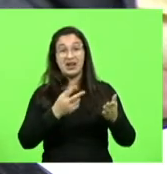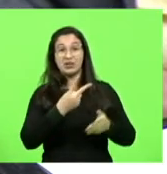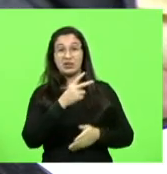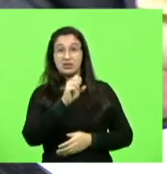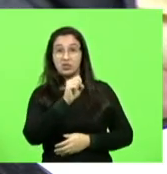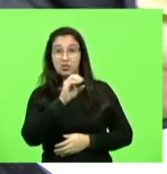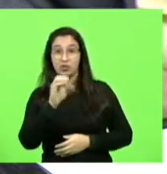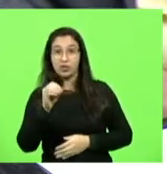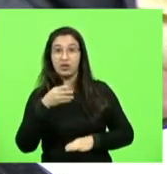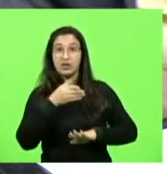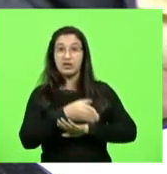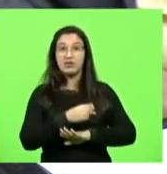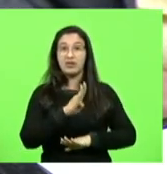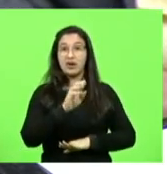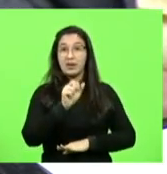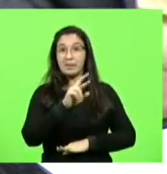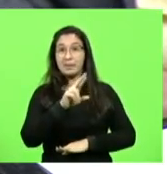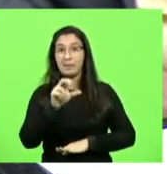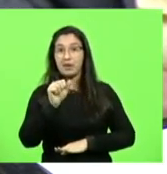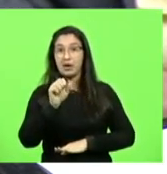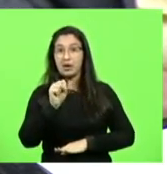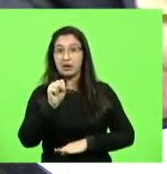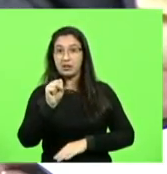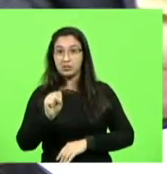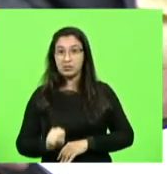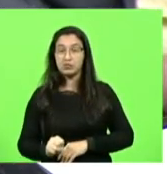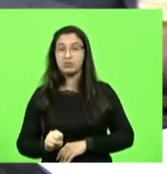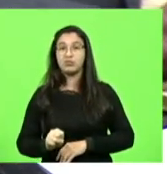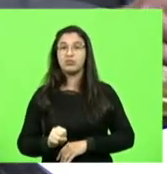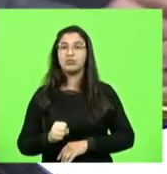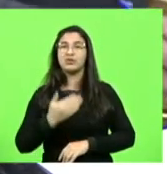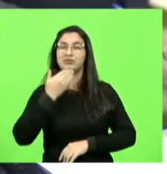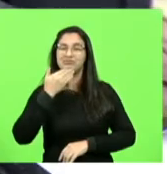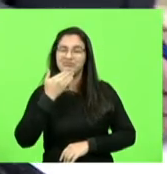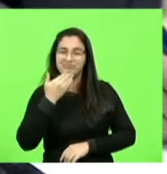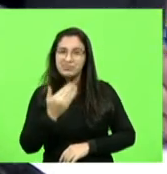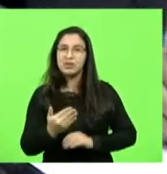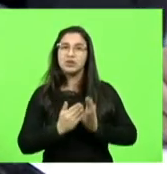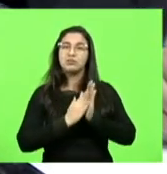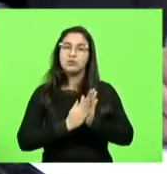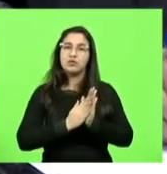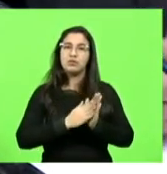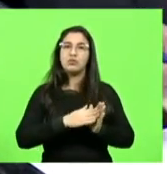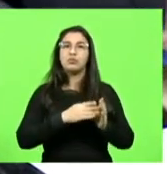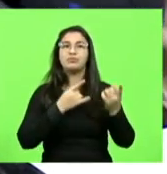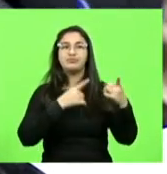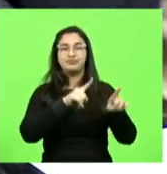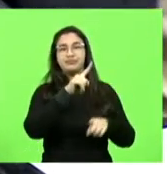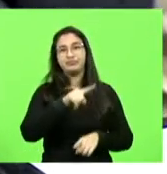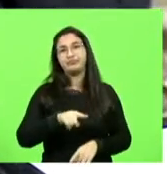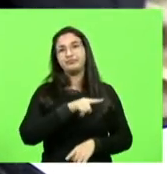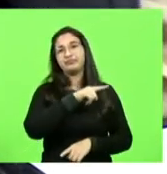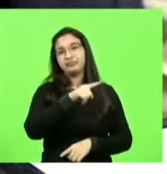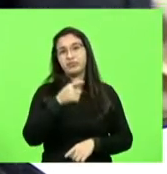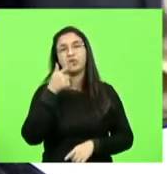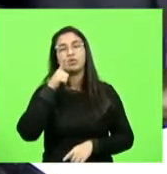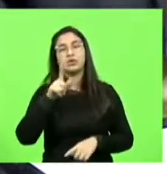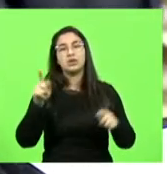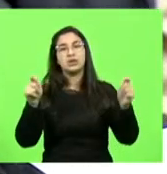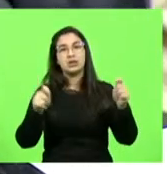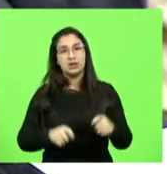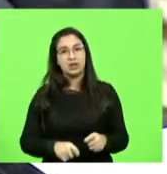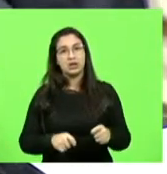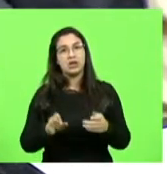ali para a Barra do Sul, quantas mortes? Então é isso que a gente faz o apelo aqui, para que a gente derrube esse veto e consiga sim, mesmo com